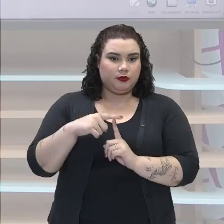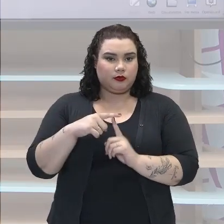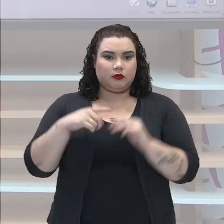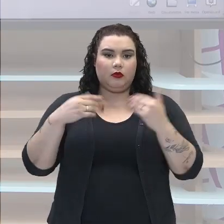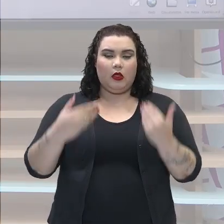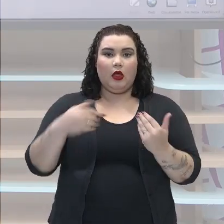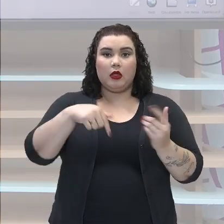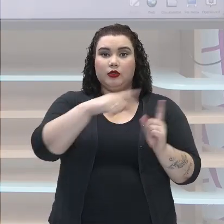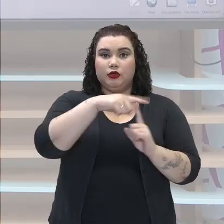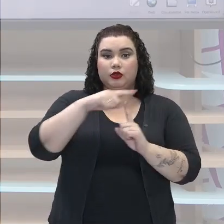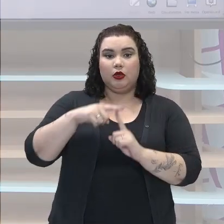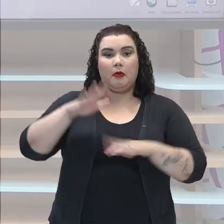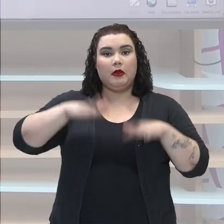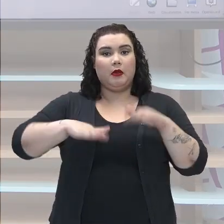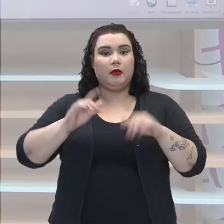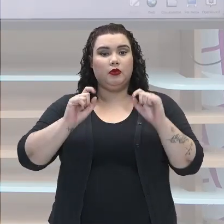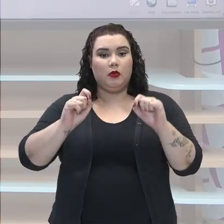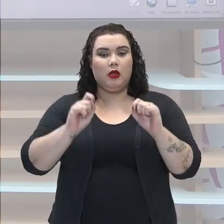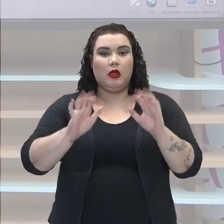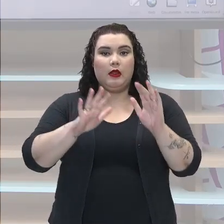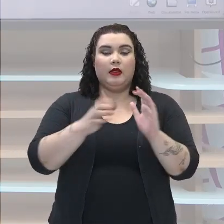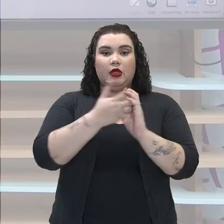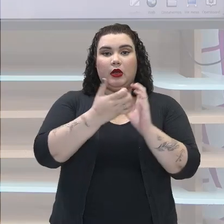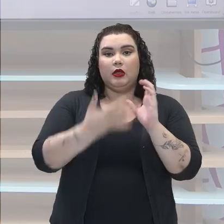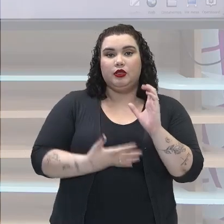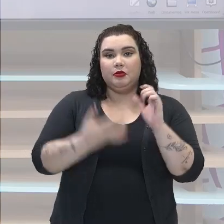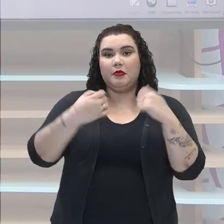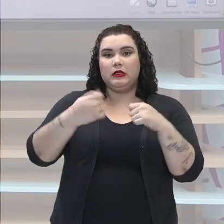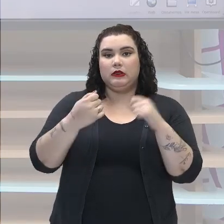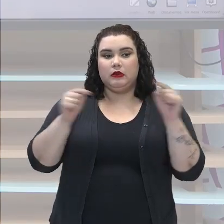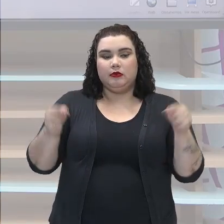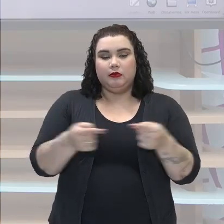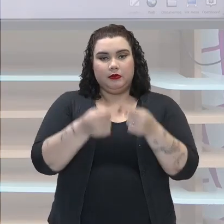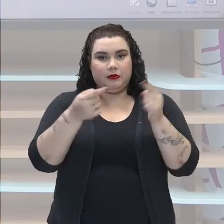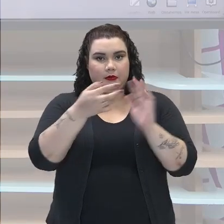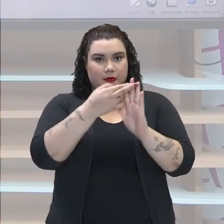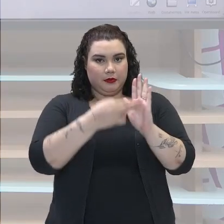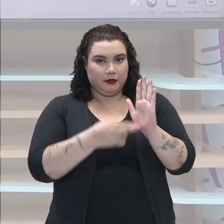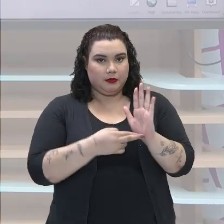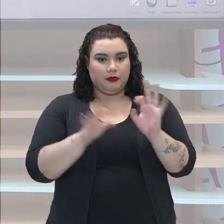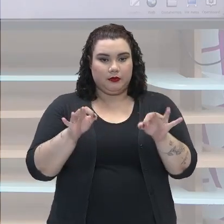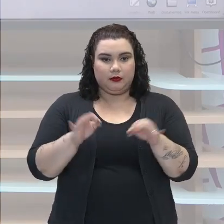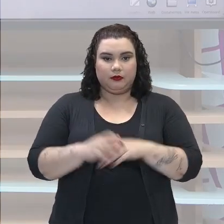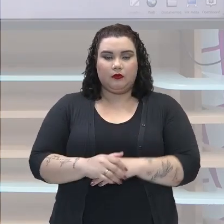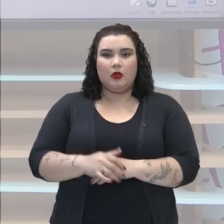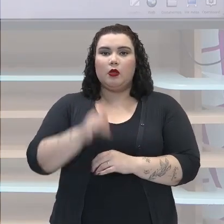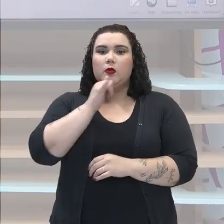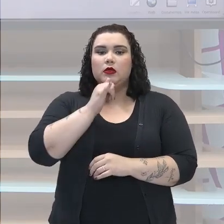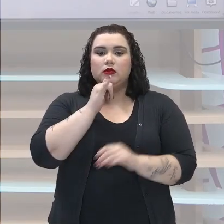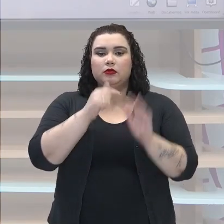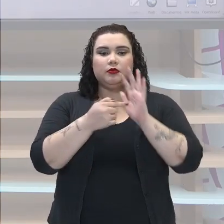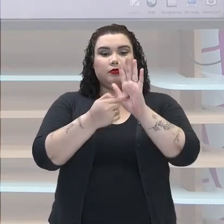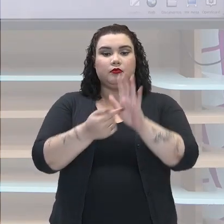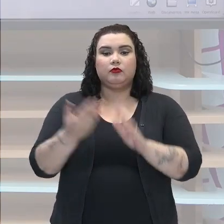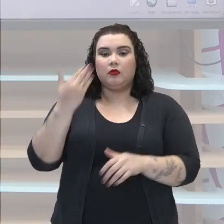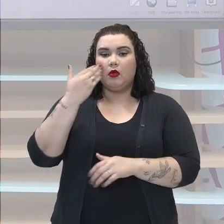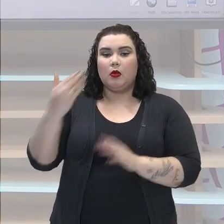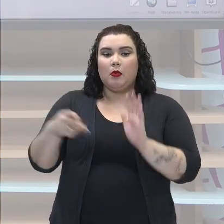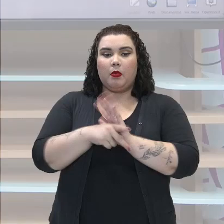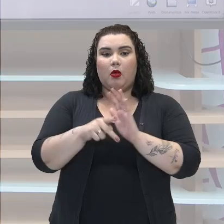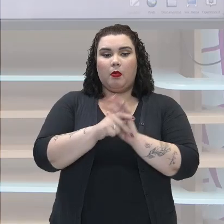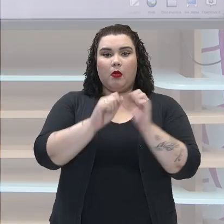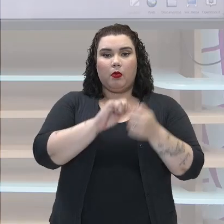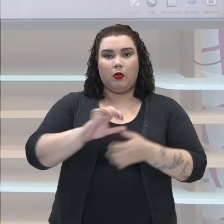vão depender, obviamente, dos critérios adotados. Nesse exemplo que eu estou trazendo para vocês, a gente tem a regionalização do continente